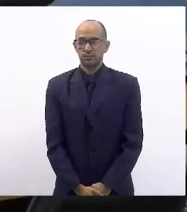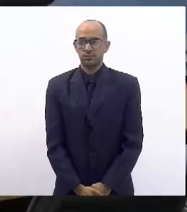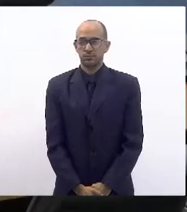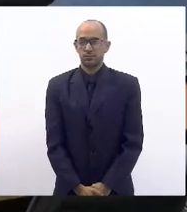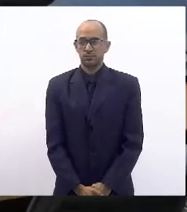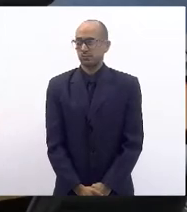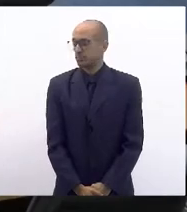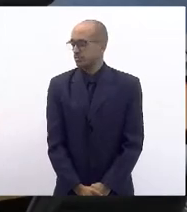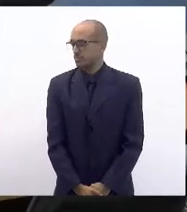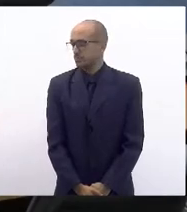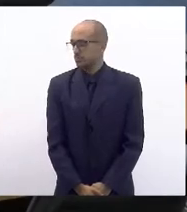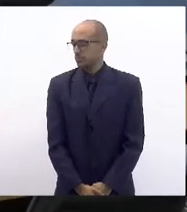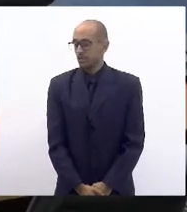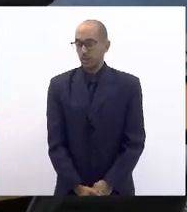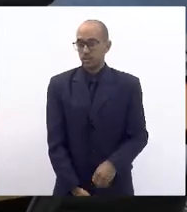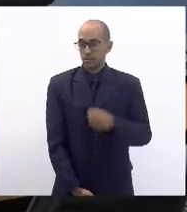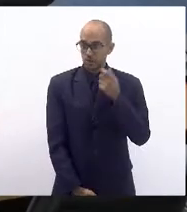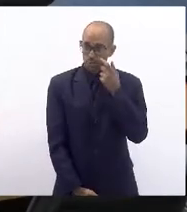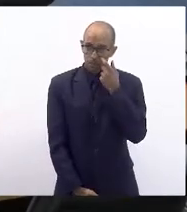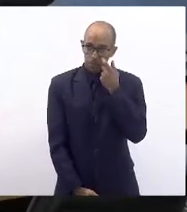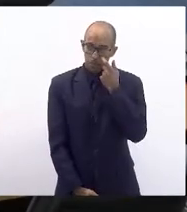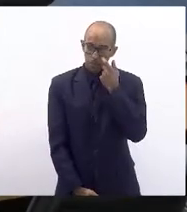E aí